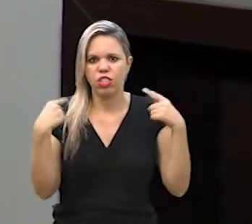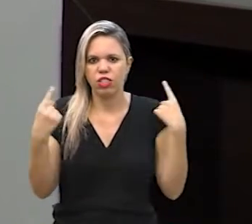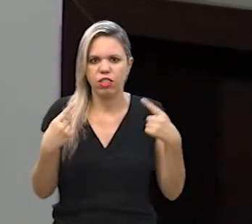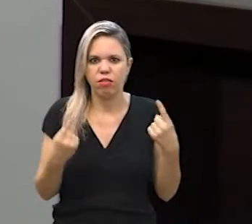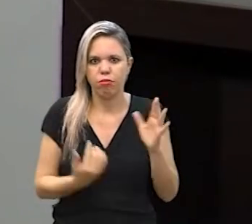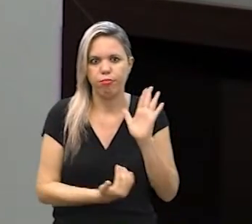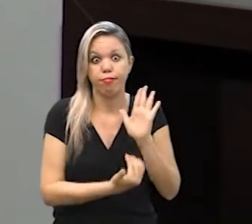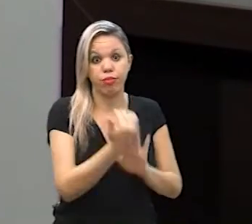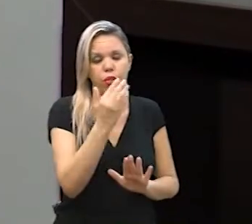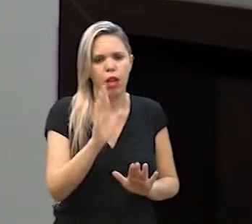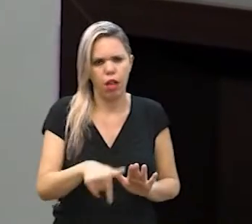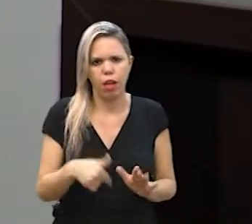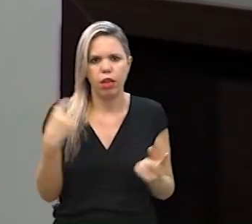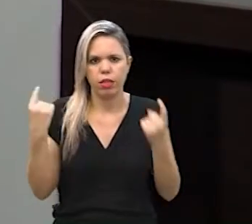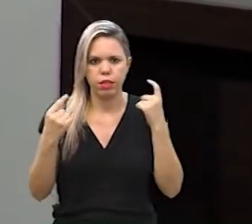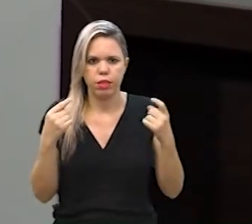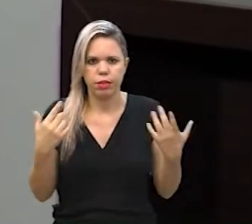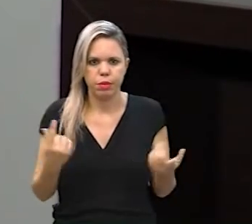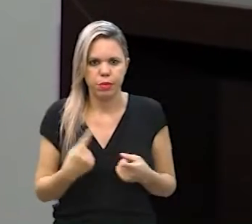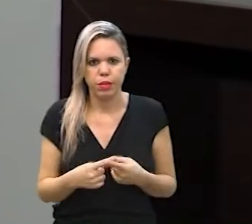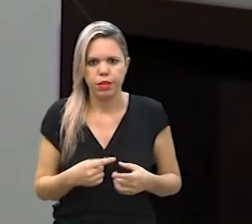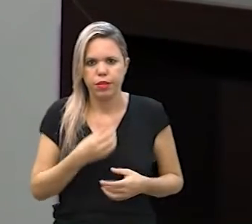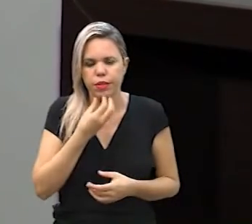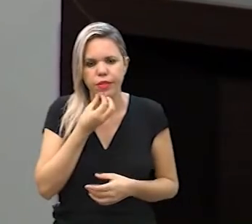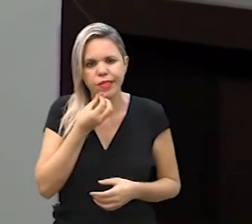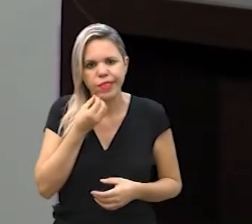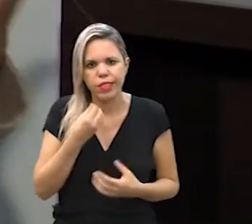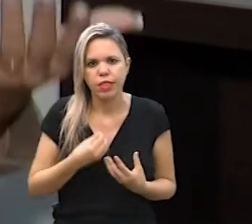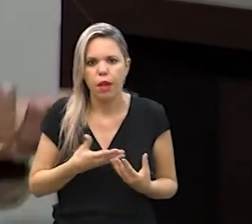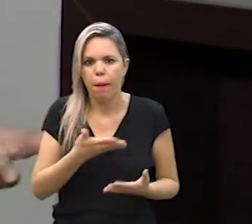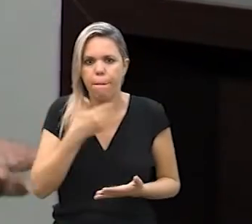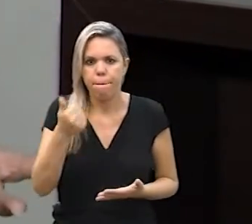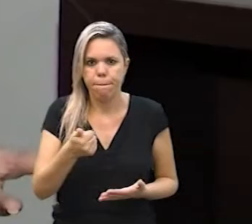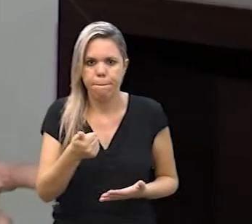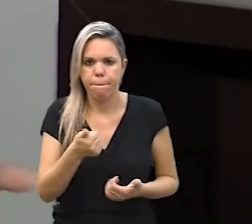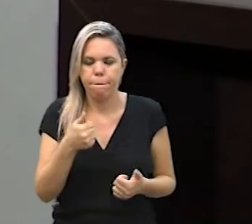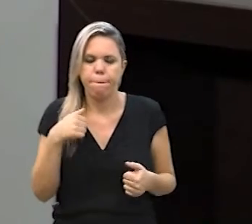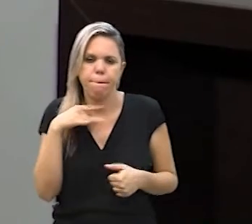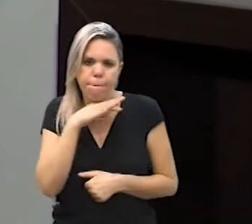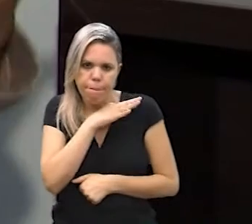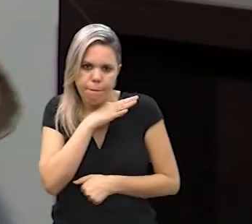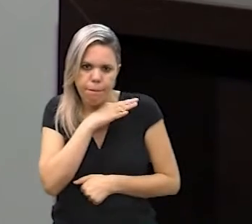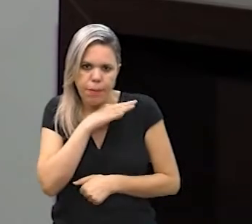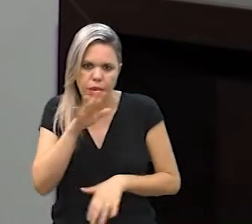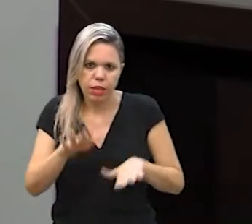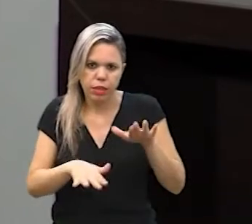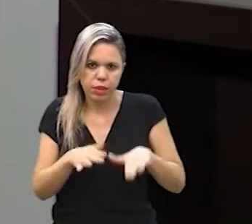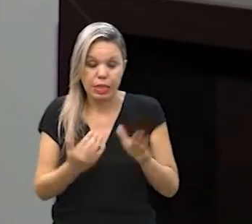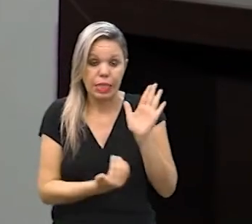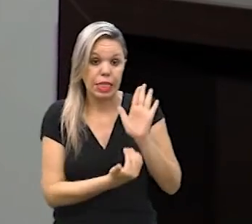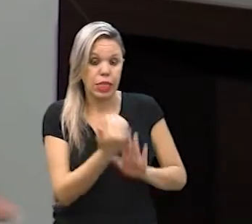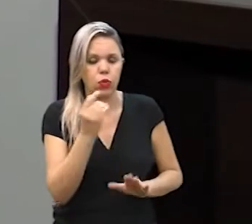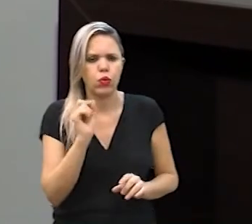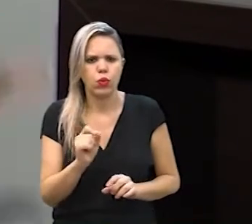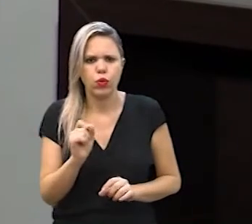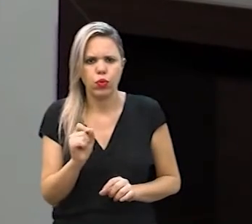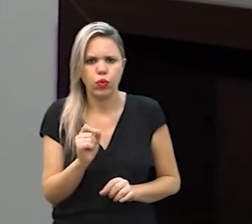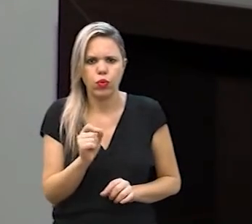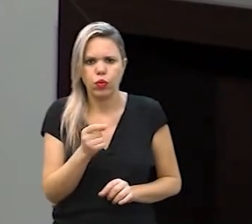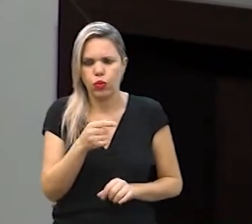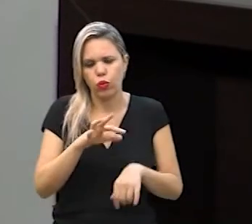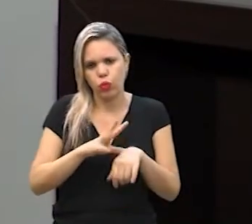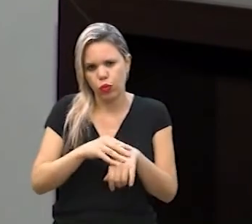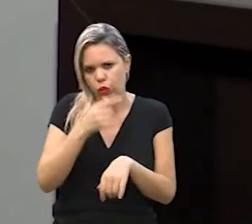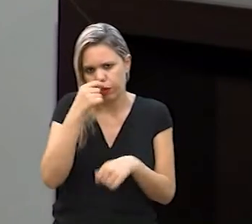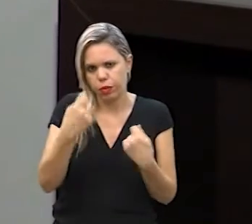está exagerando, mas é mais uma preocupação, porque é muito melhor que ela fique bem aquecida, às vezes de forma exagerada, do que ficar doente, a